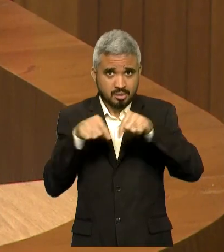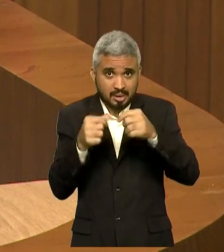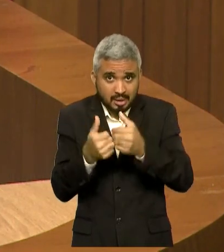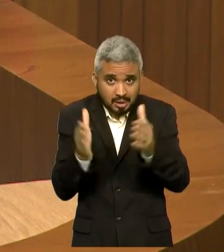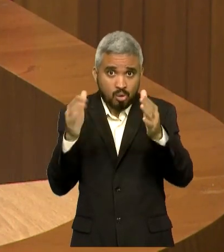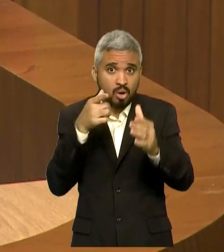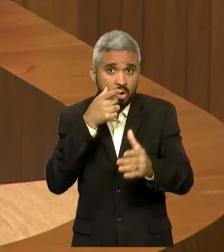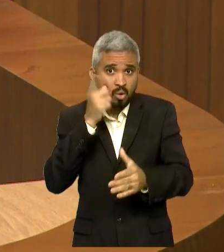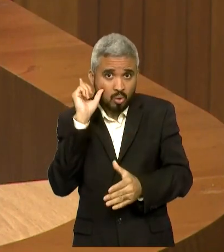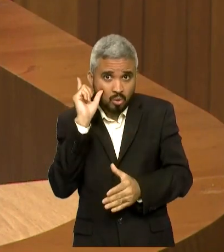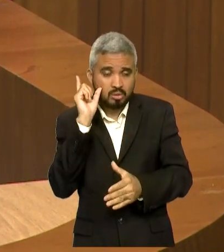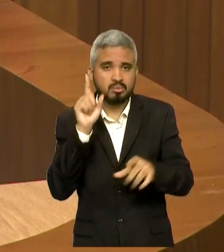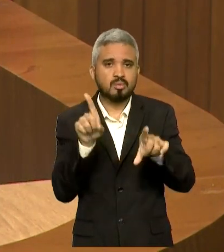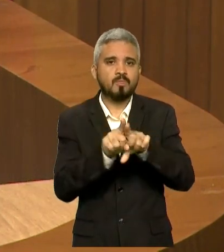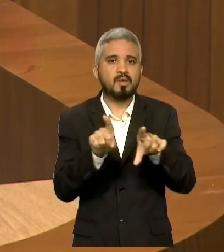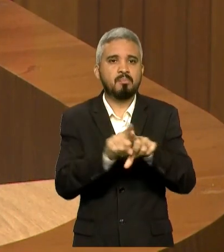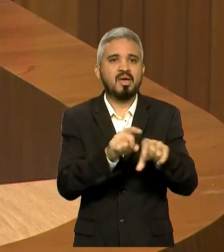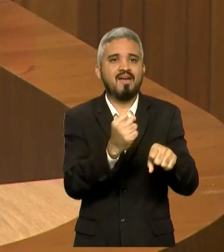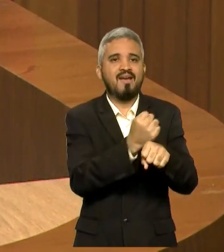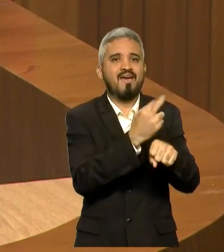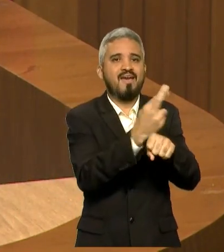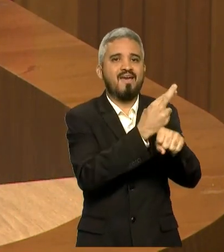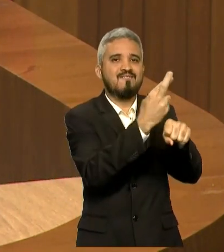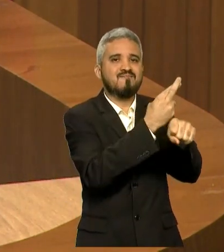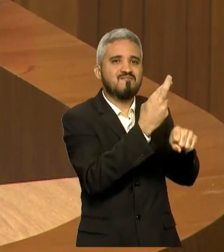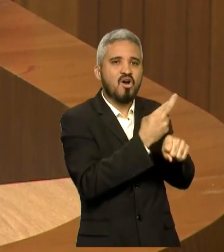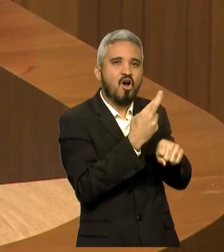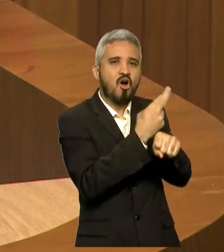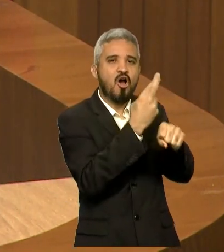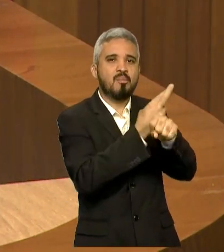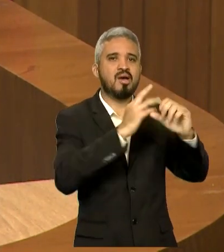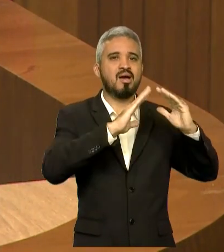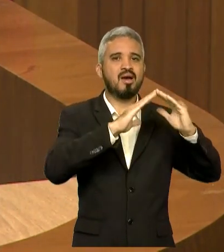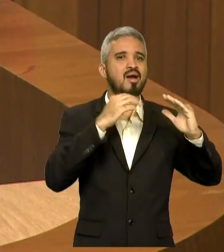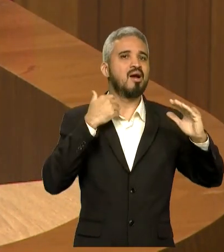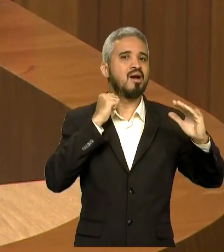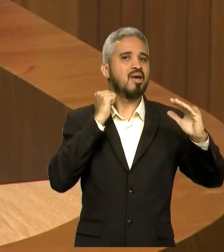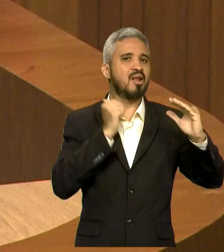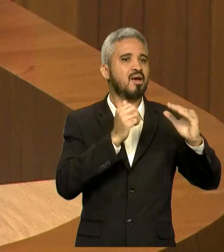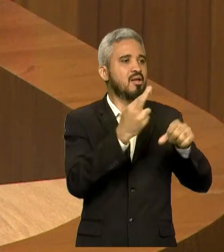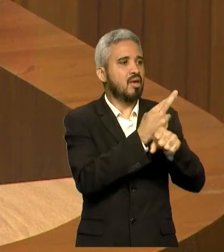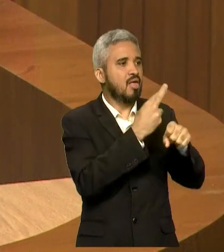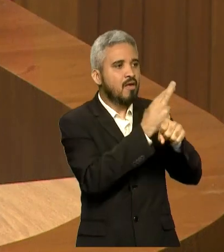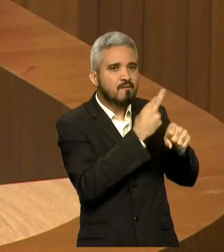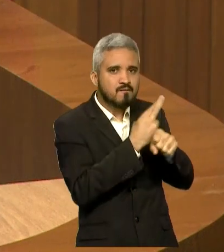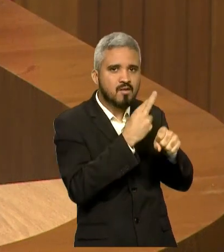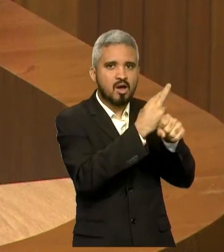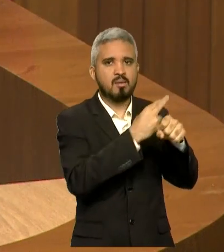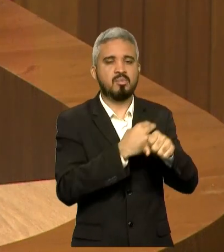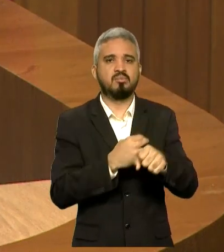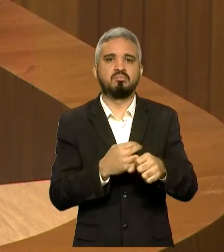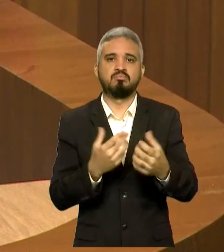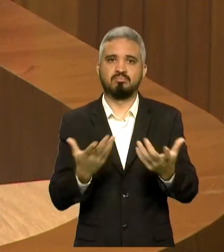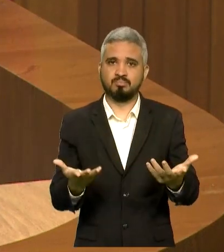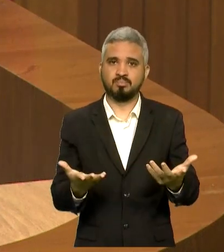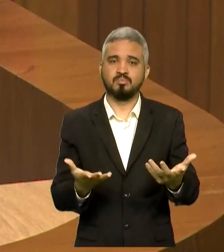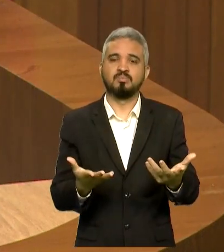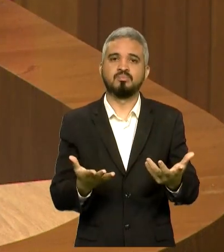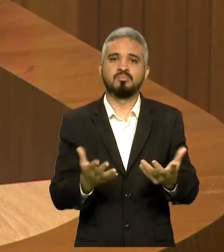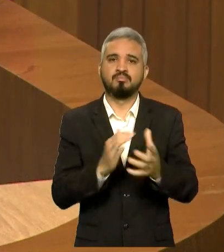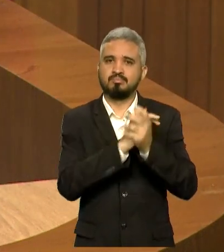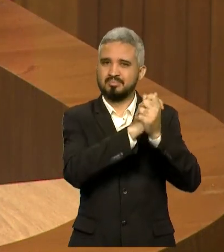Polícia. O espaço foi totalmente melhorado, com melhores condições para atender a população. Então, aproveito também